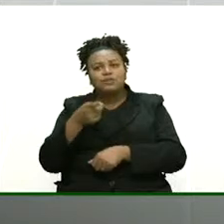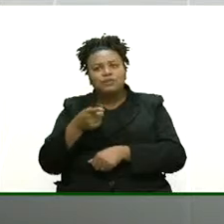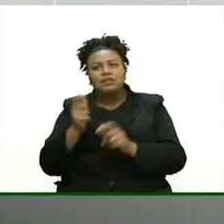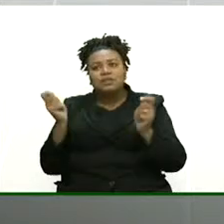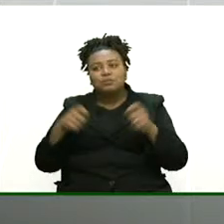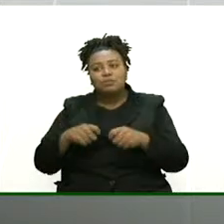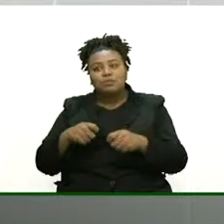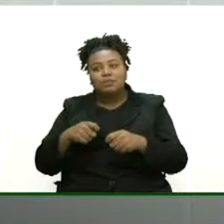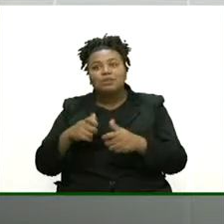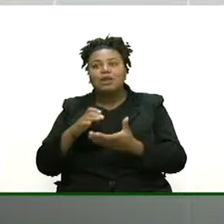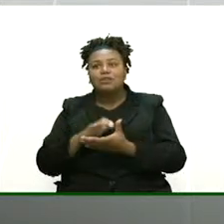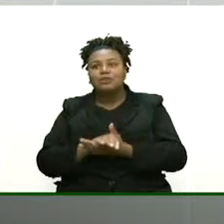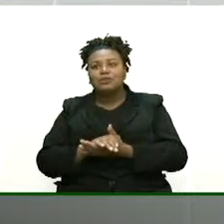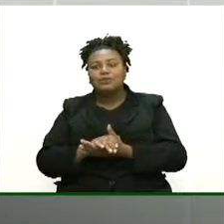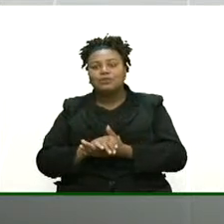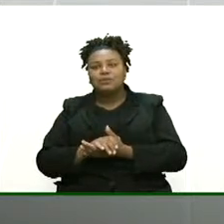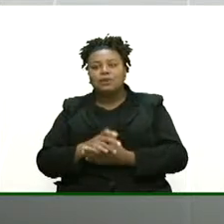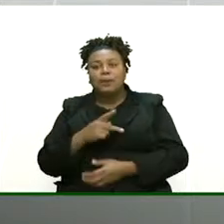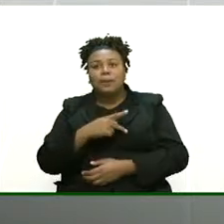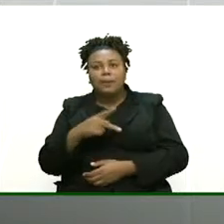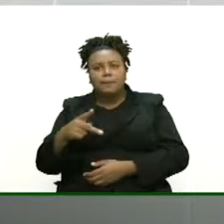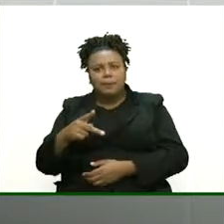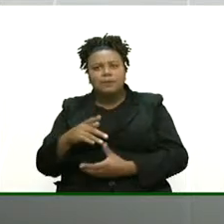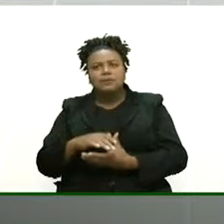essa possibilidade. Sim, presidente.